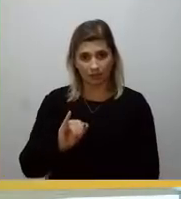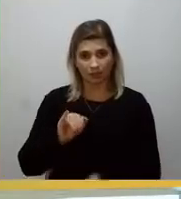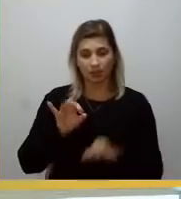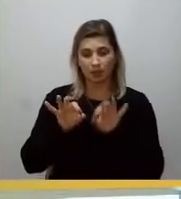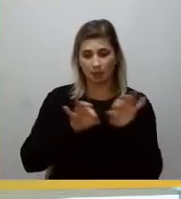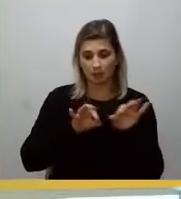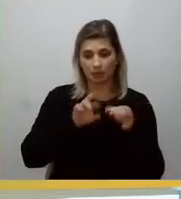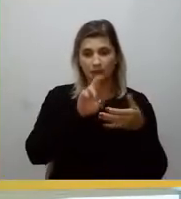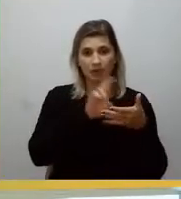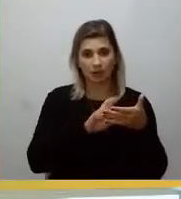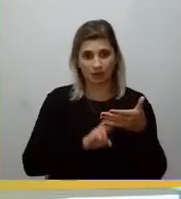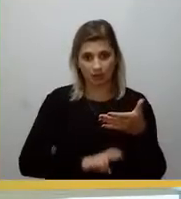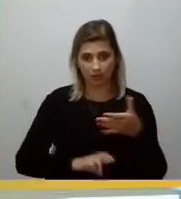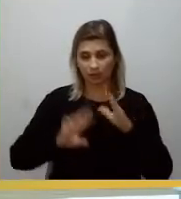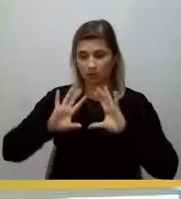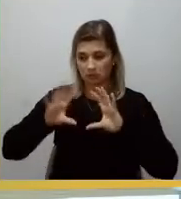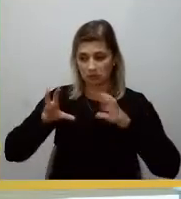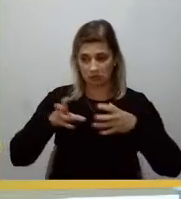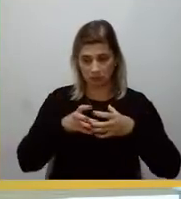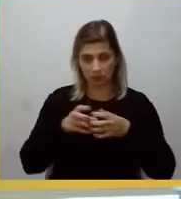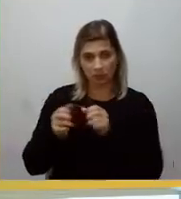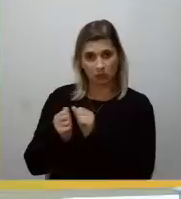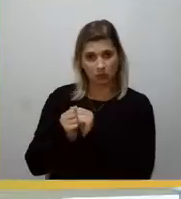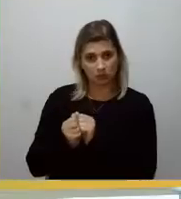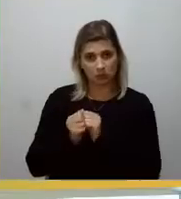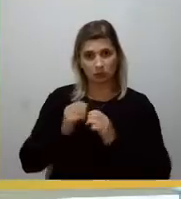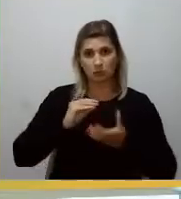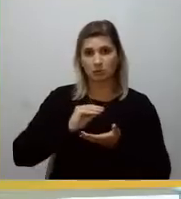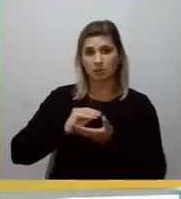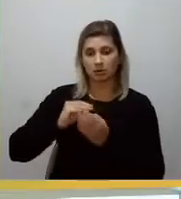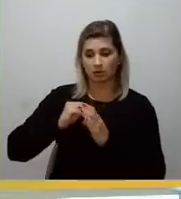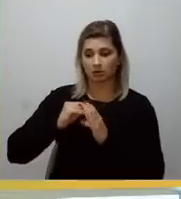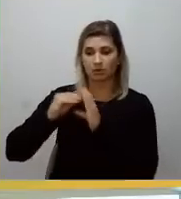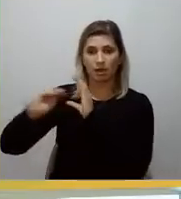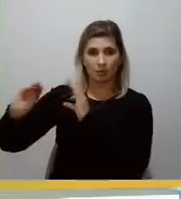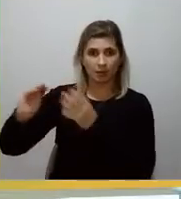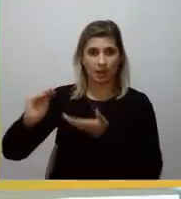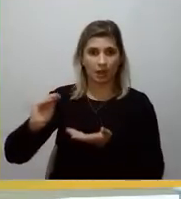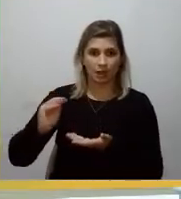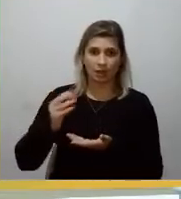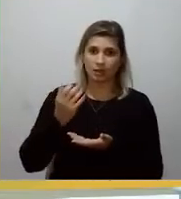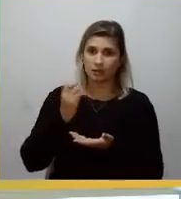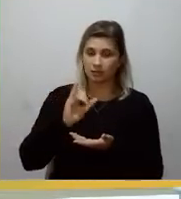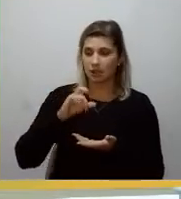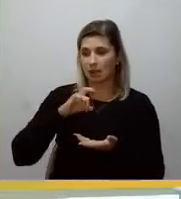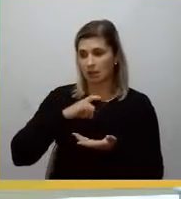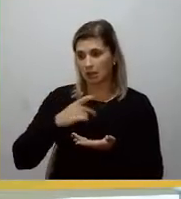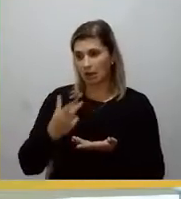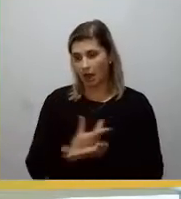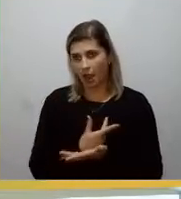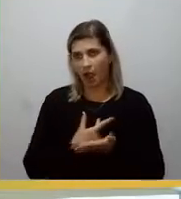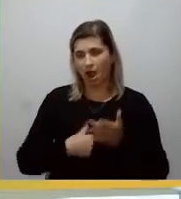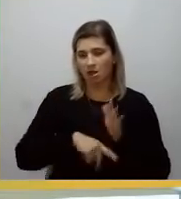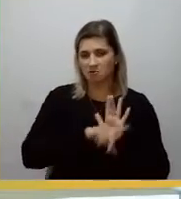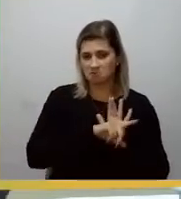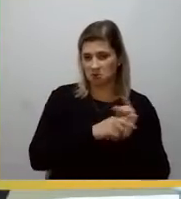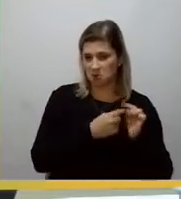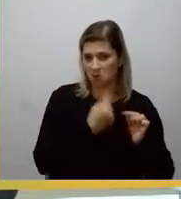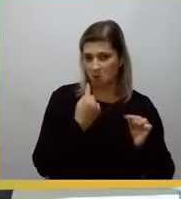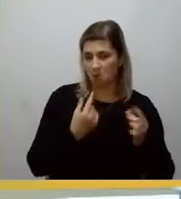com os demais membros e encaminhar esse relatório, se tiver alguma ilegalidade, algo